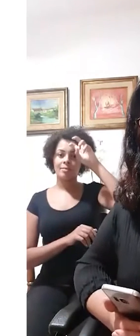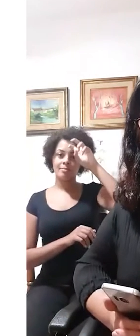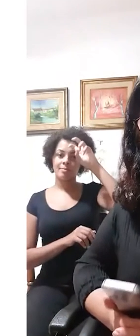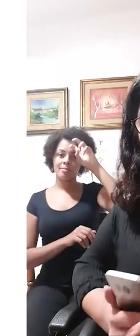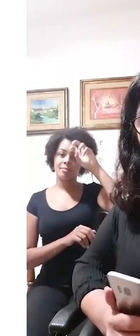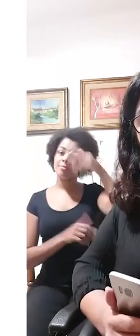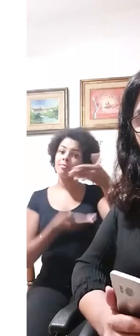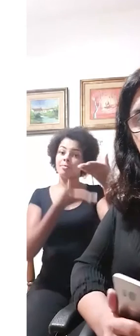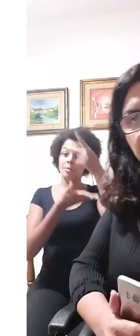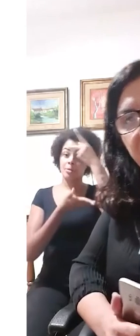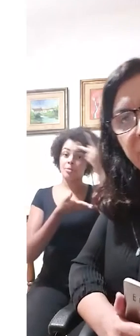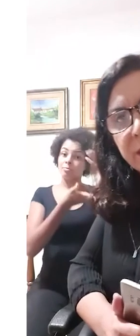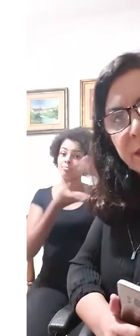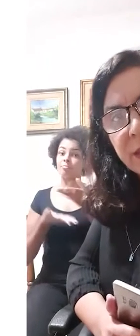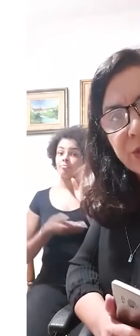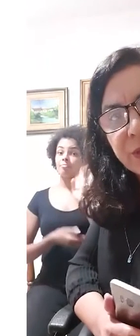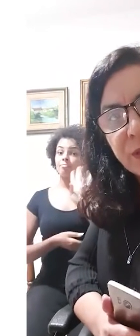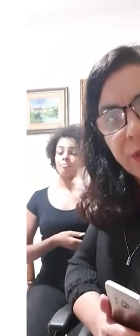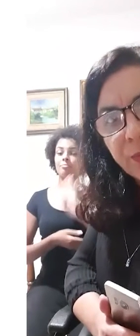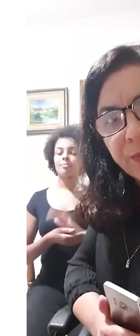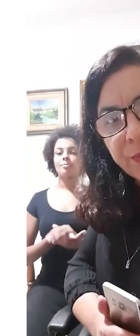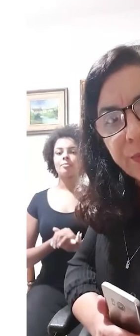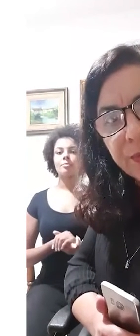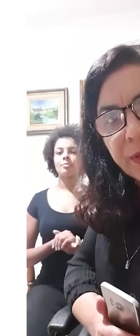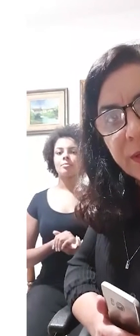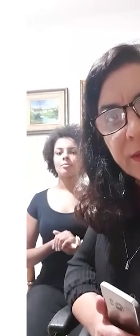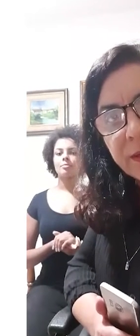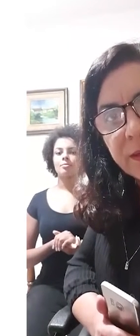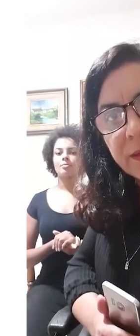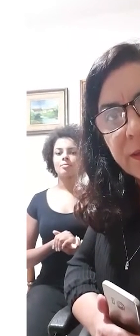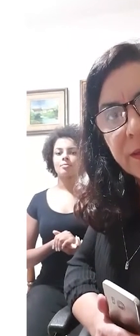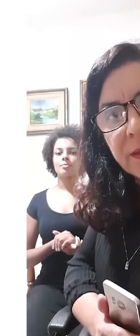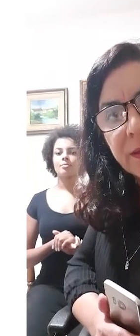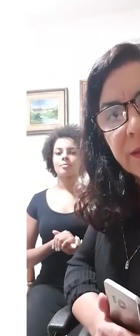com um convidado bacana. Deixa só eu.